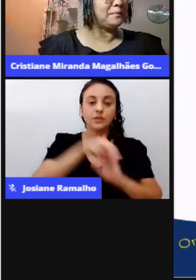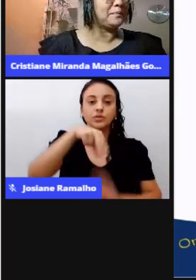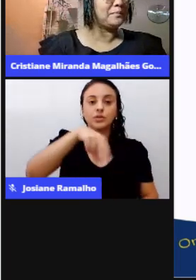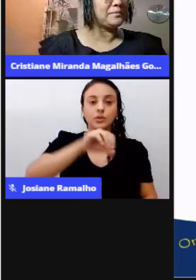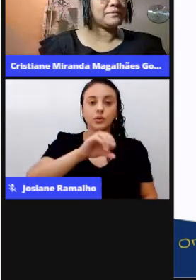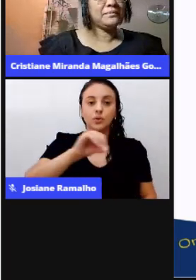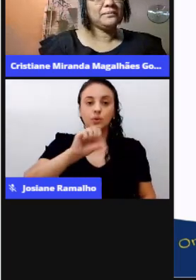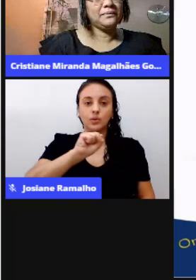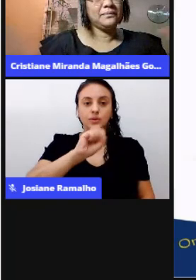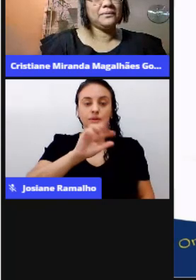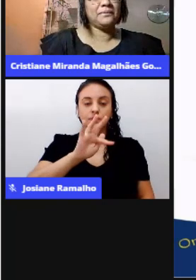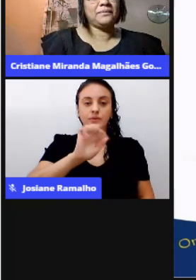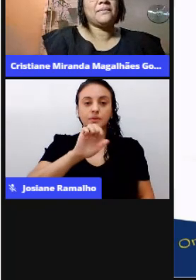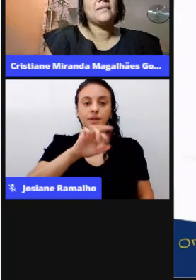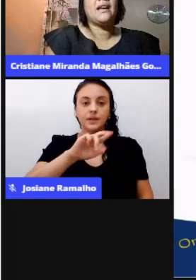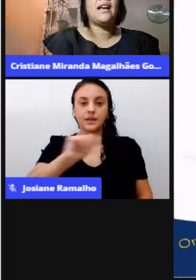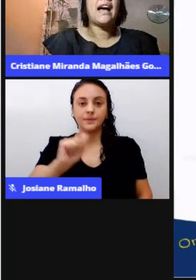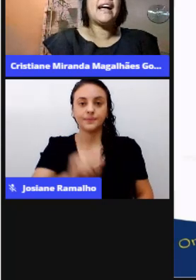passar?